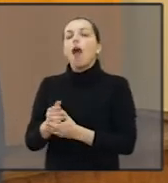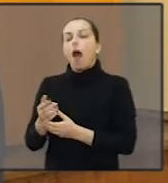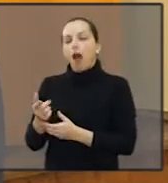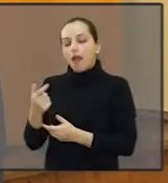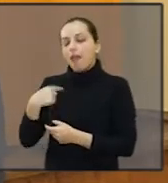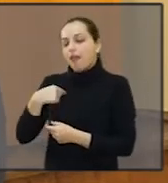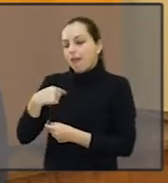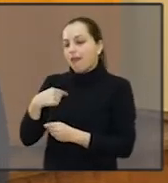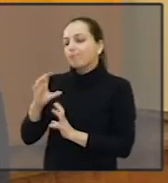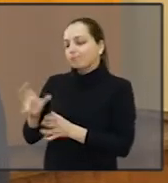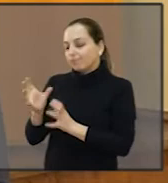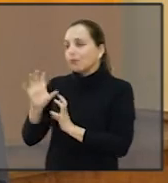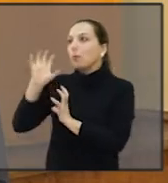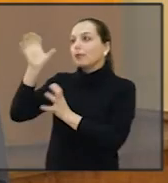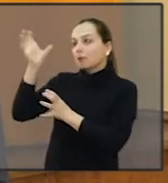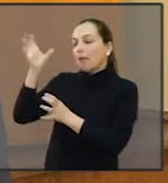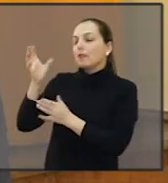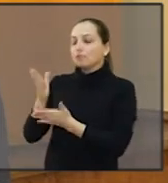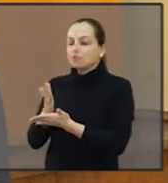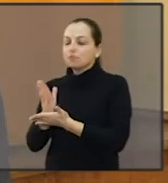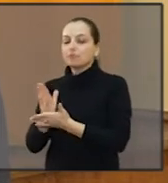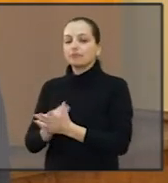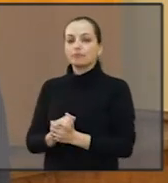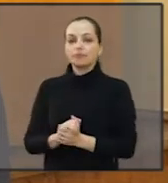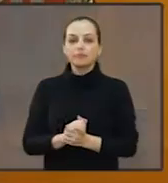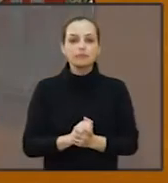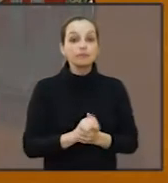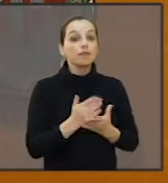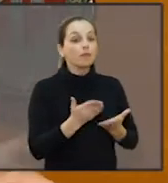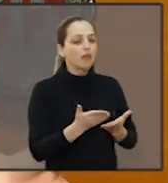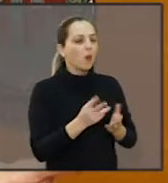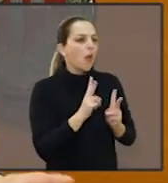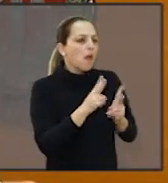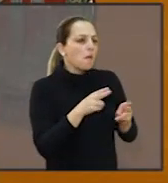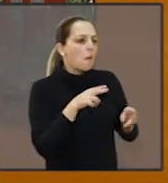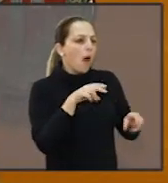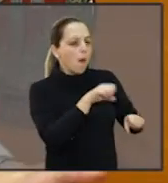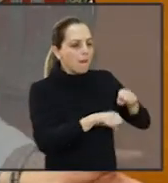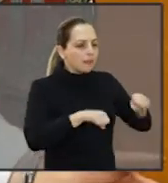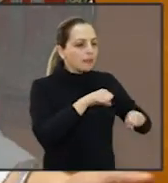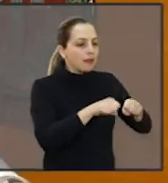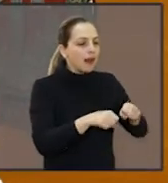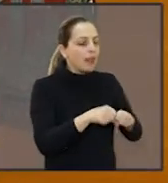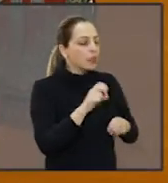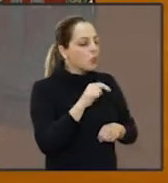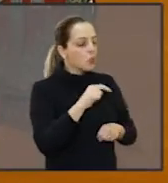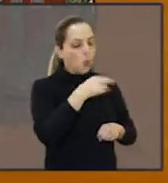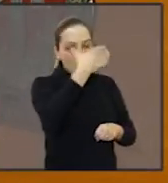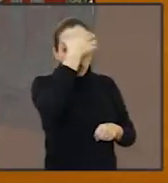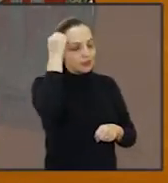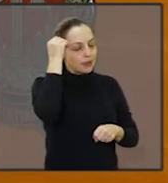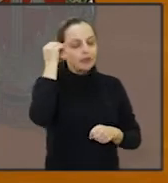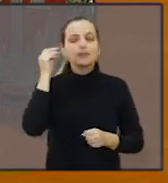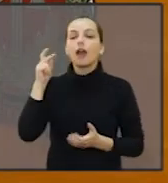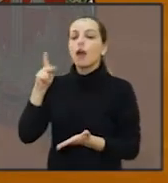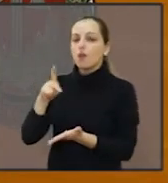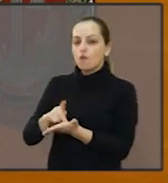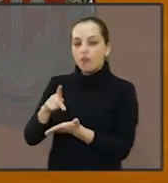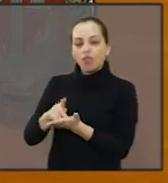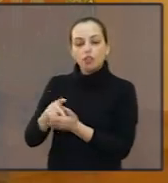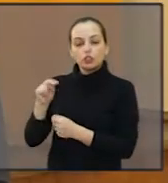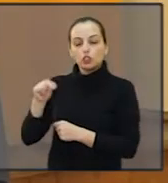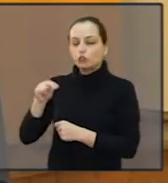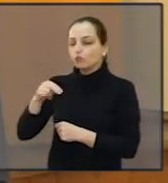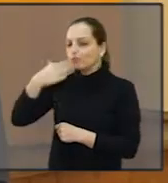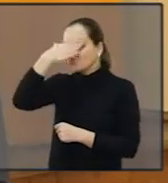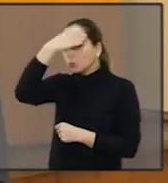pra bater uma bolinha, sim, com certeza. Sabe o que é? É igual andar de bicicleta, não é? Não esquece mais. Não esquece mais, não tem como esquecer, né?